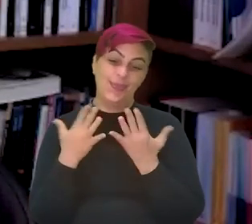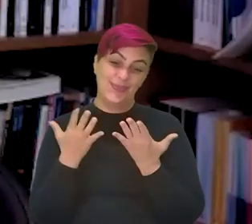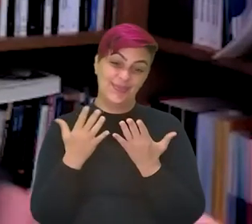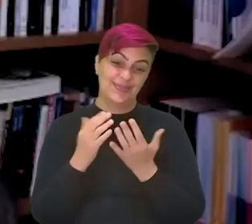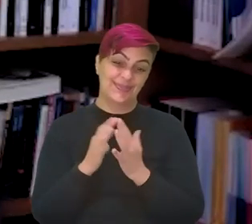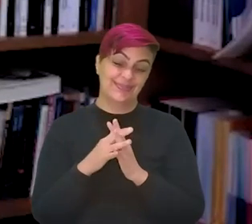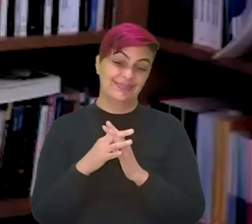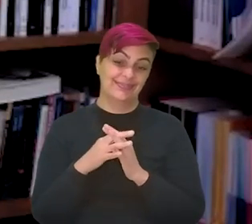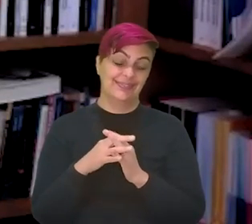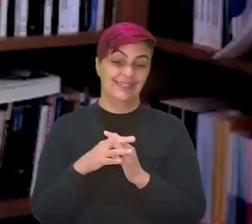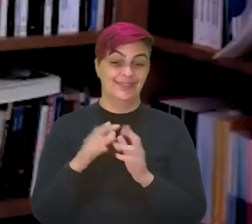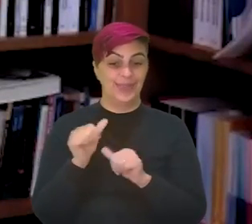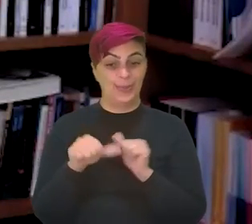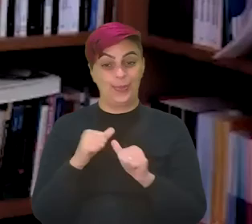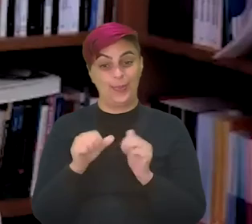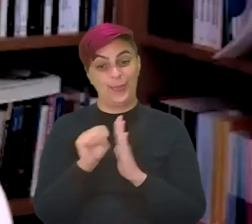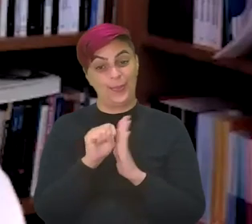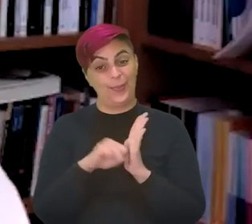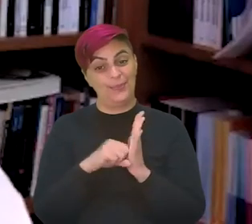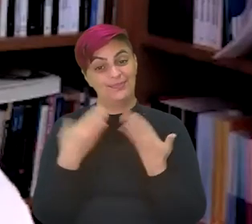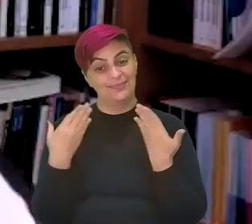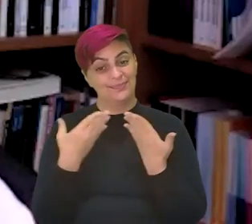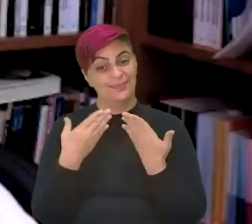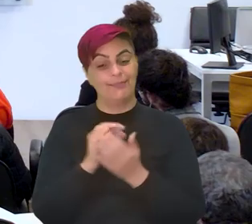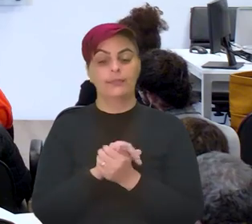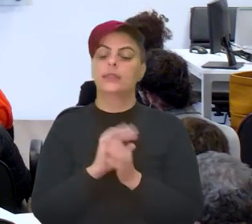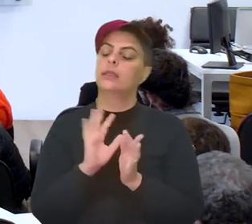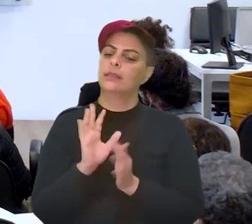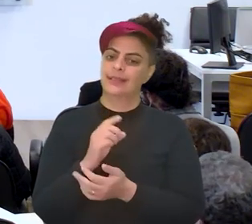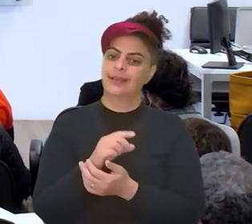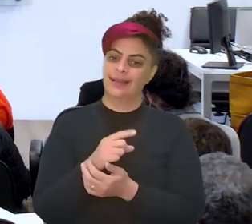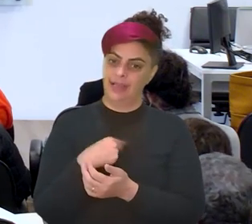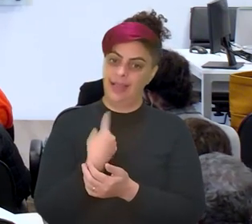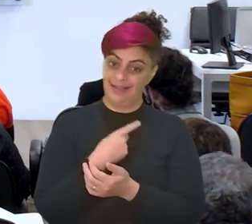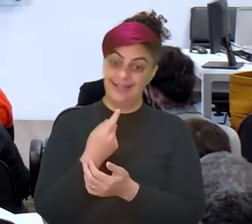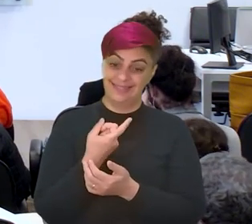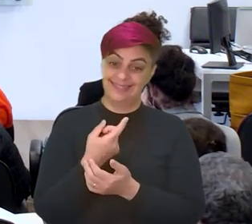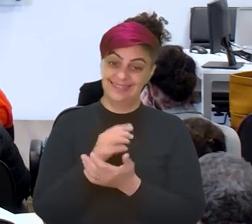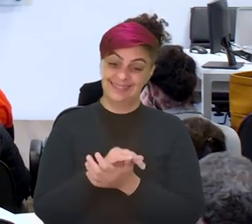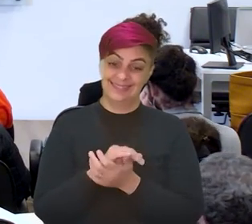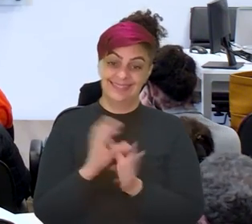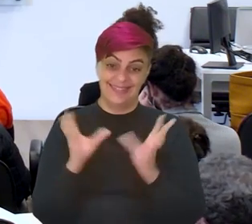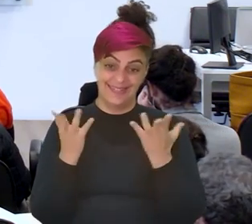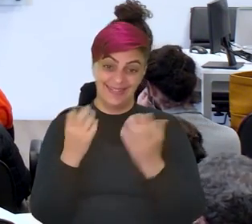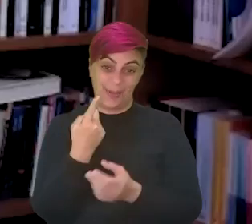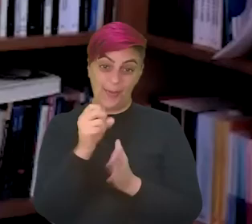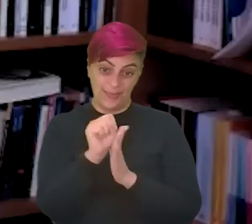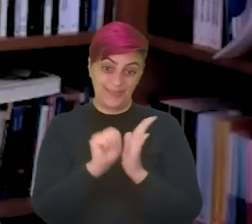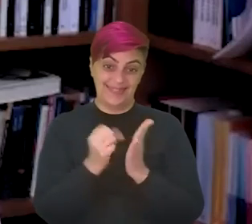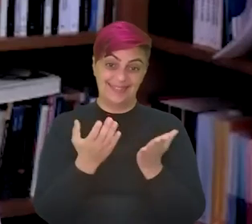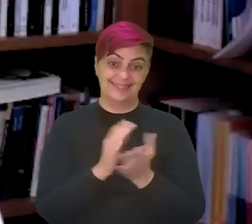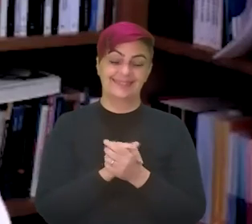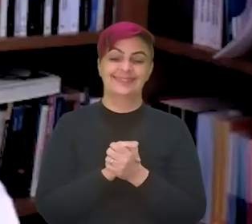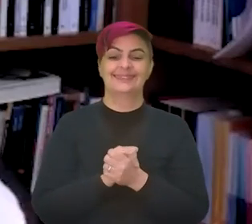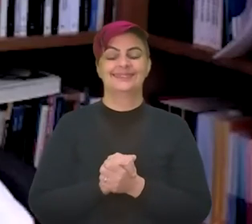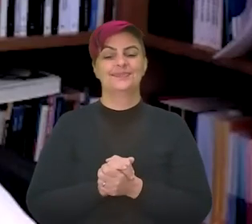confunde, passa tudo para o século atual. Exato. Né? Então, mas é isso que a gente está comemorando, um século.